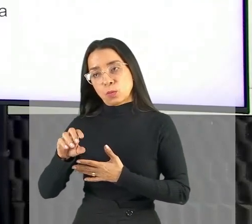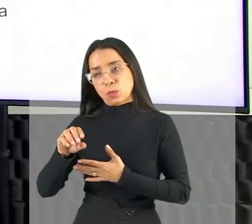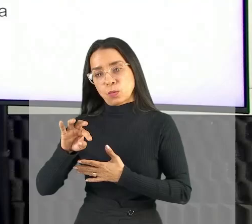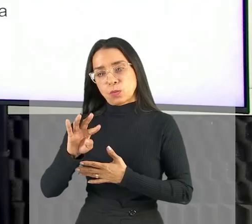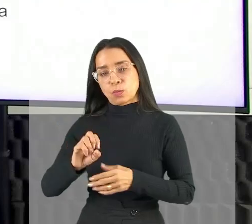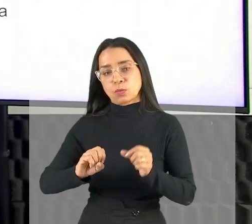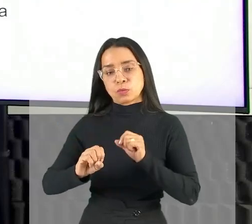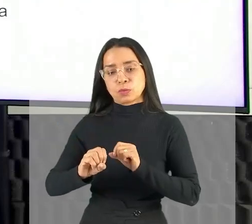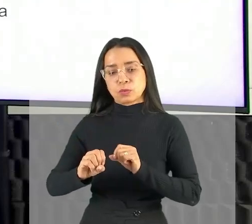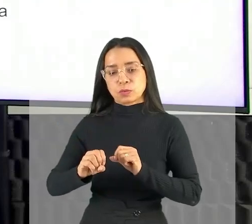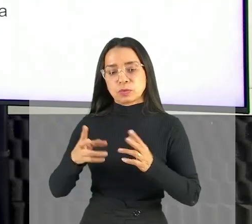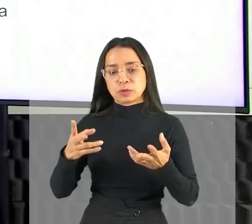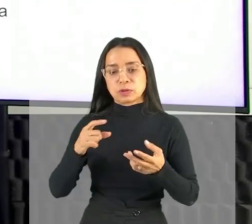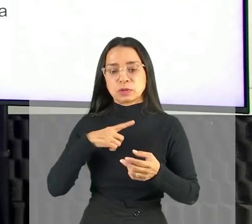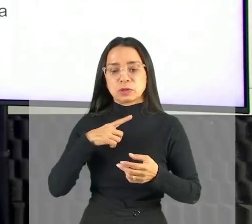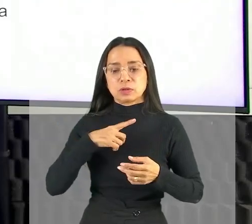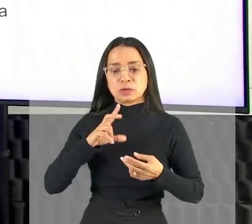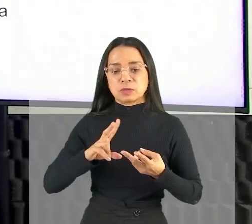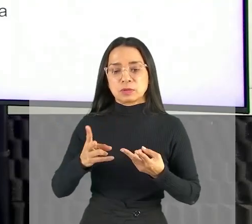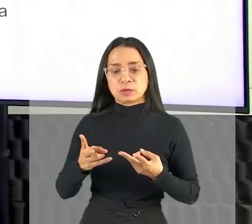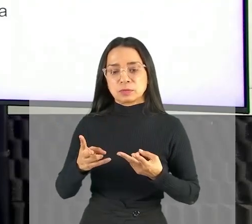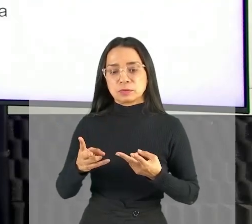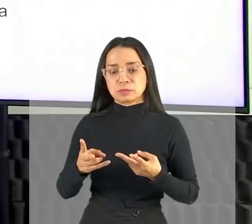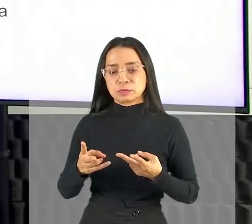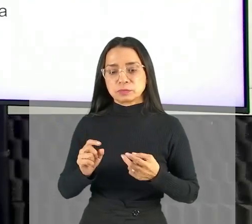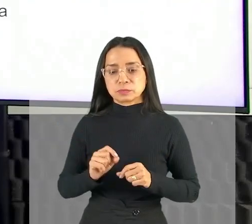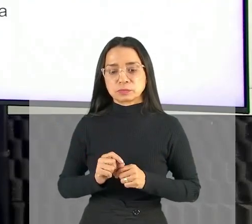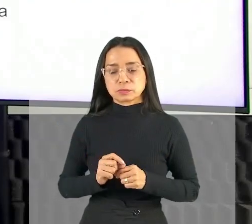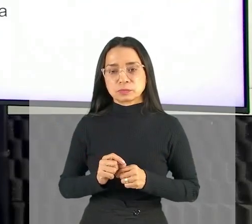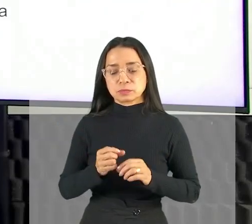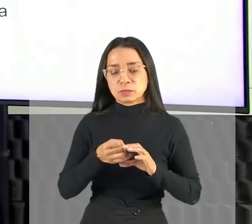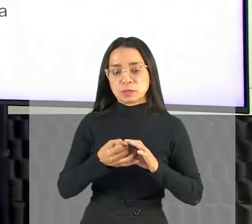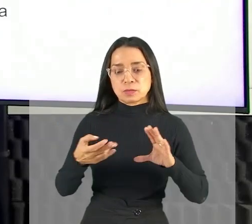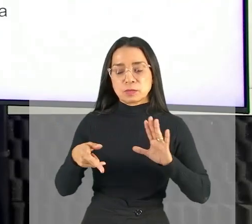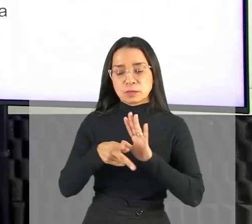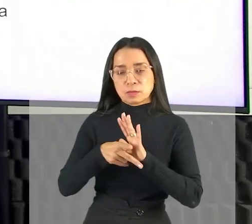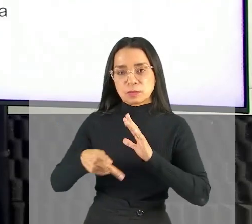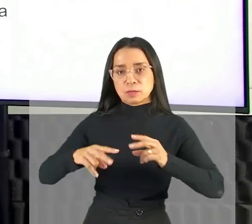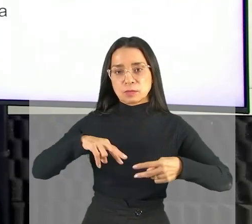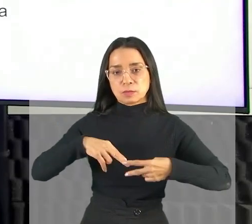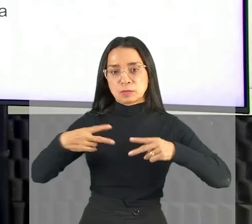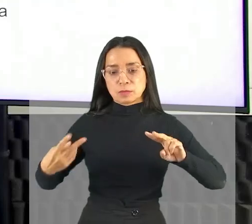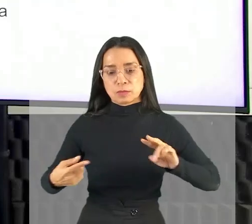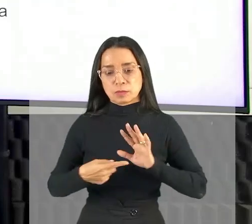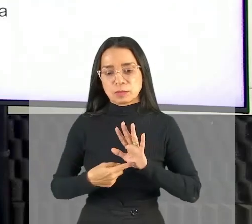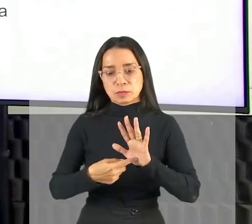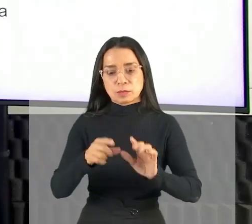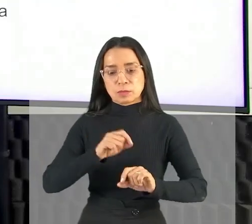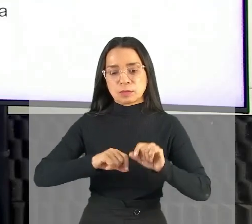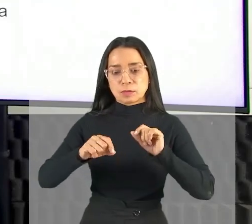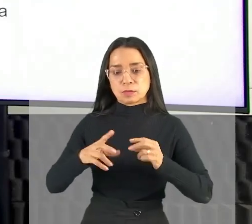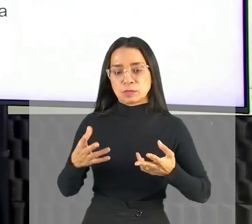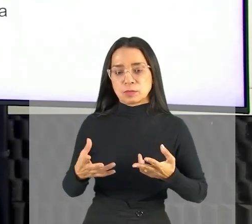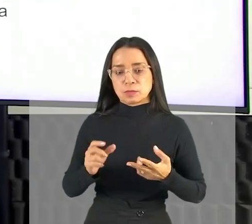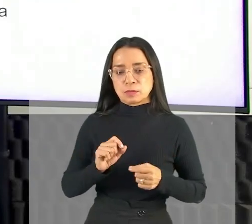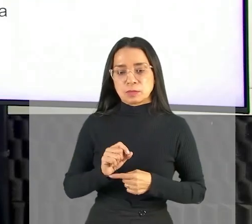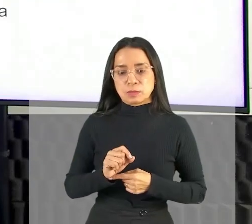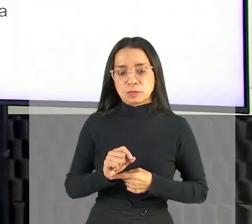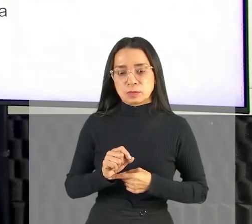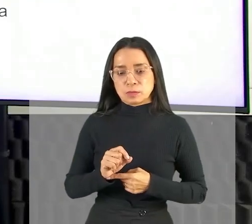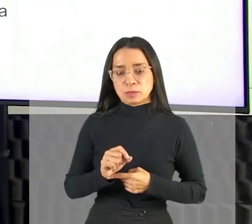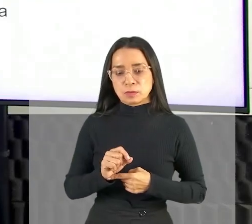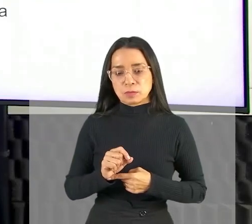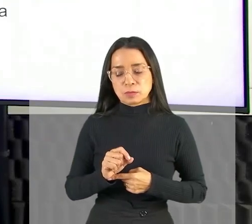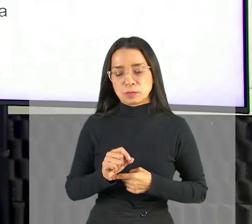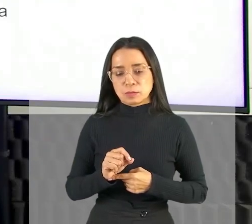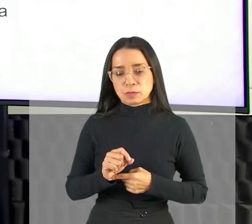dominante né Tem uma dominante não desculpa essa característica genética ela se expressa em recessividade né em em